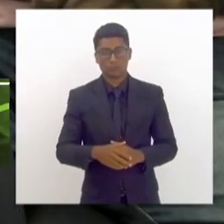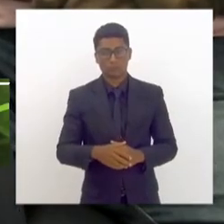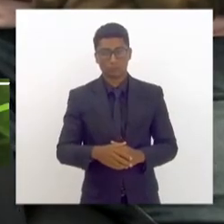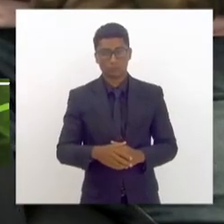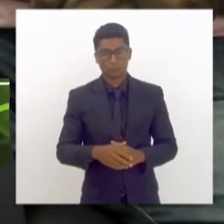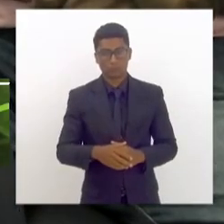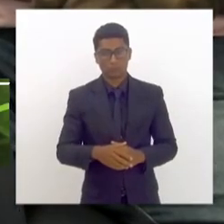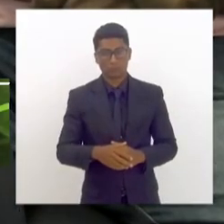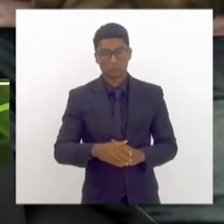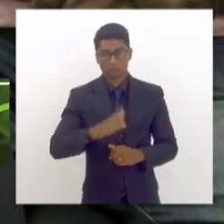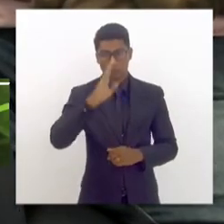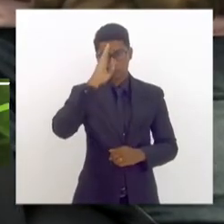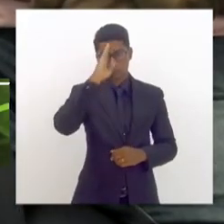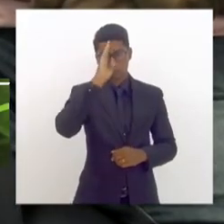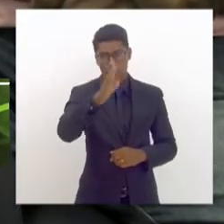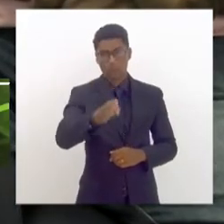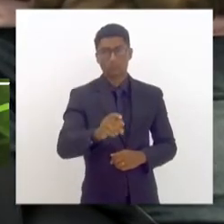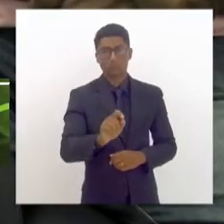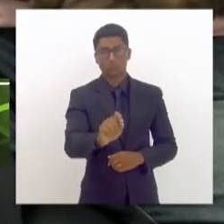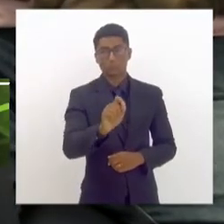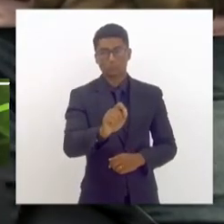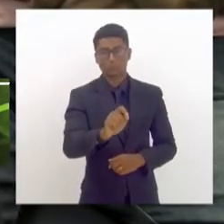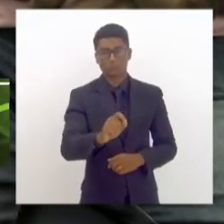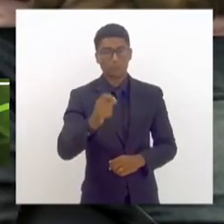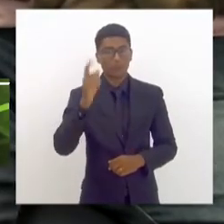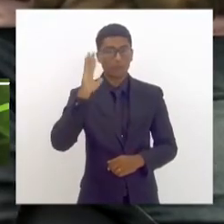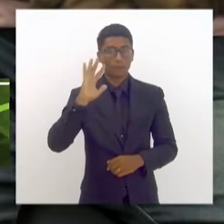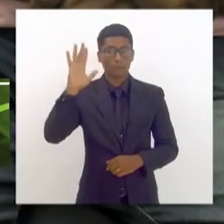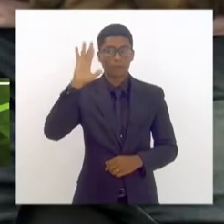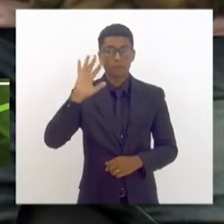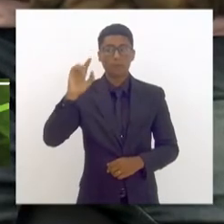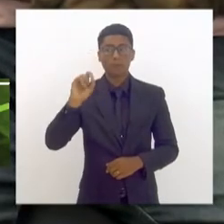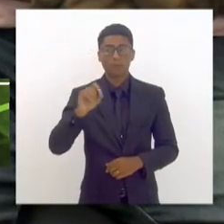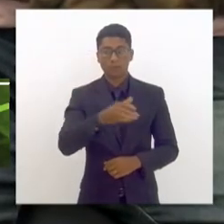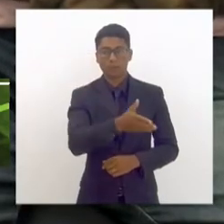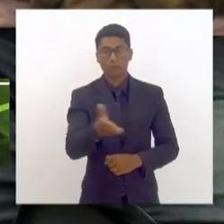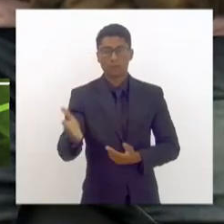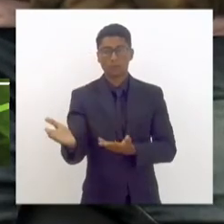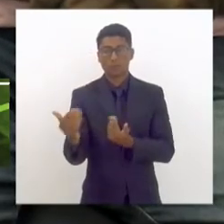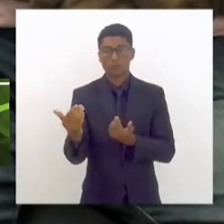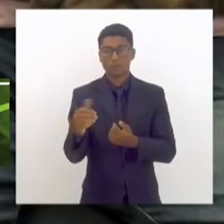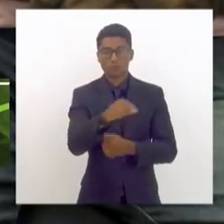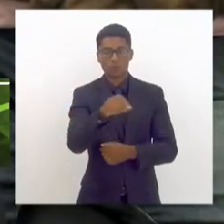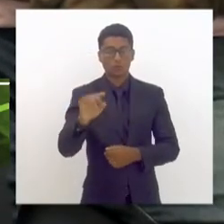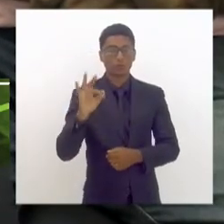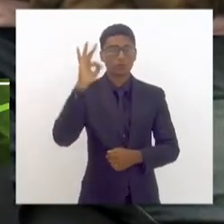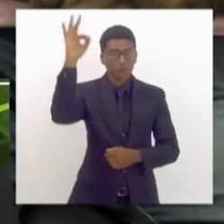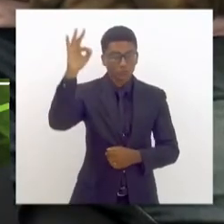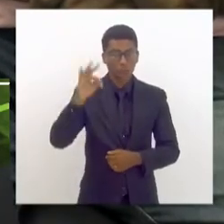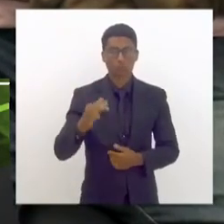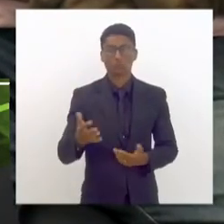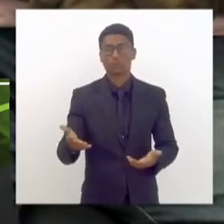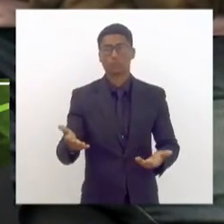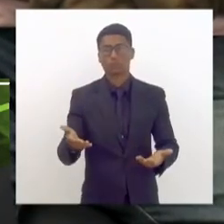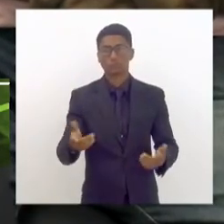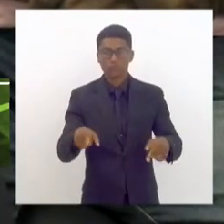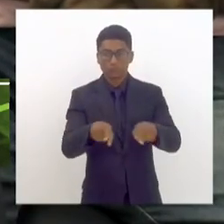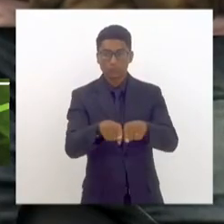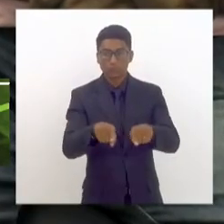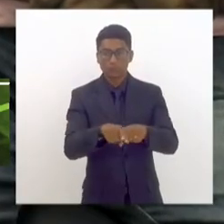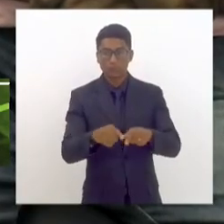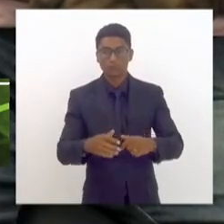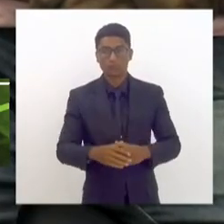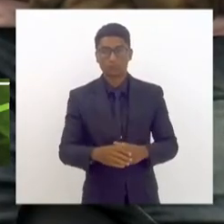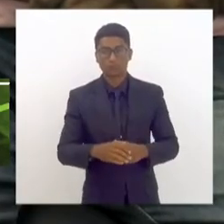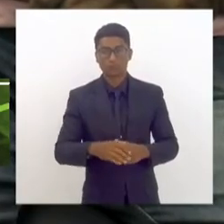educação, principalmente pensando no futuro dos nossos jovens e nas modalidades que são ofertadas